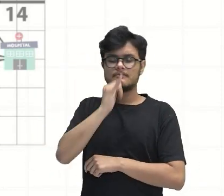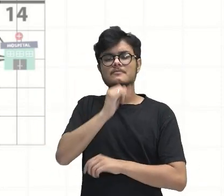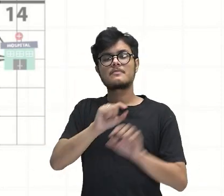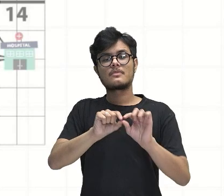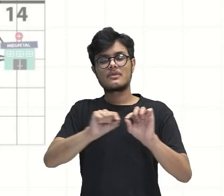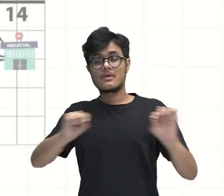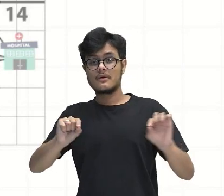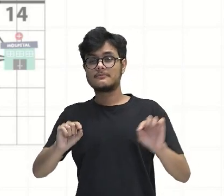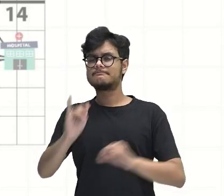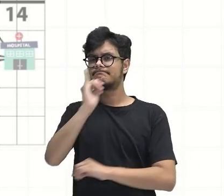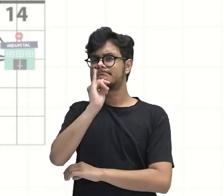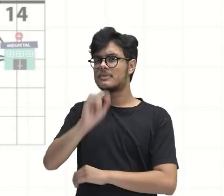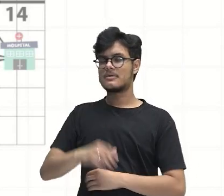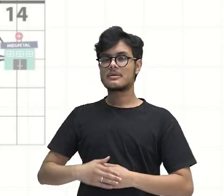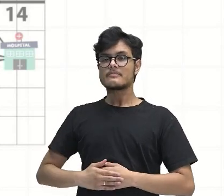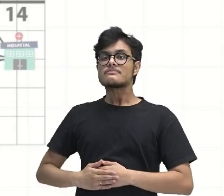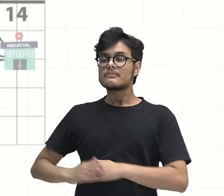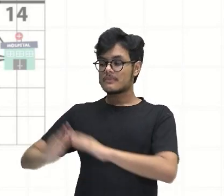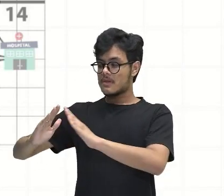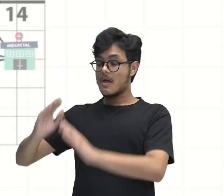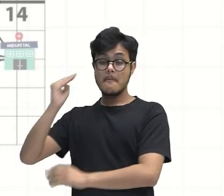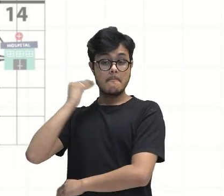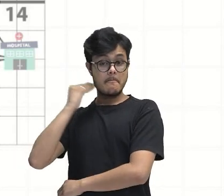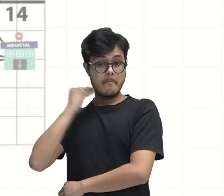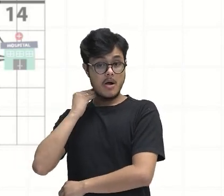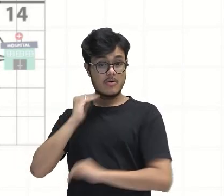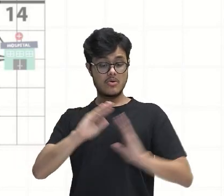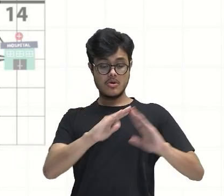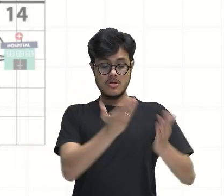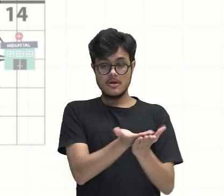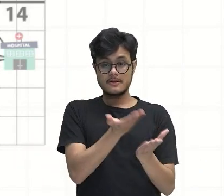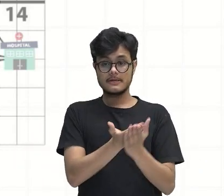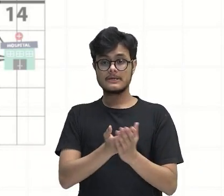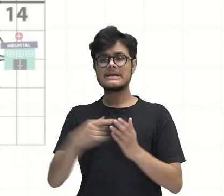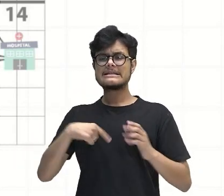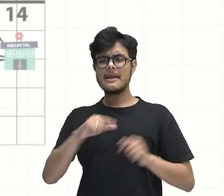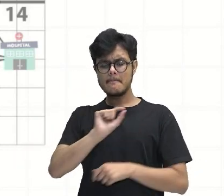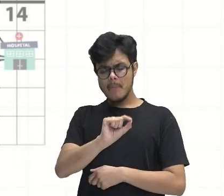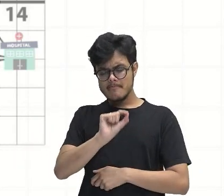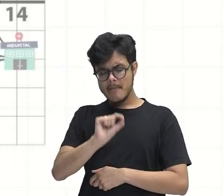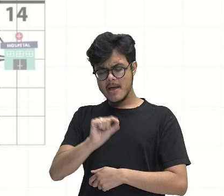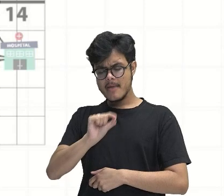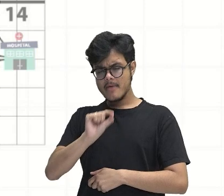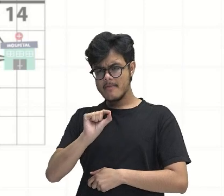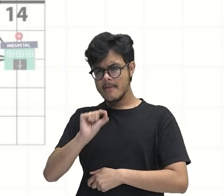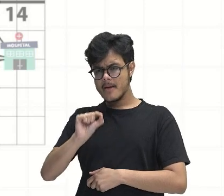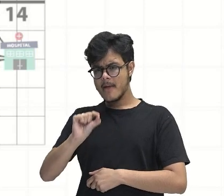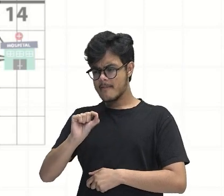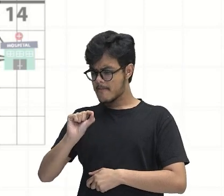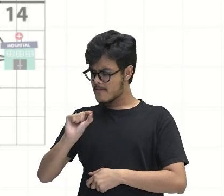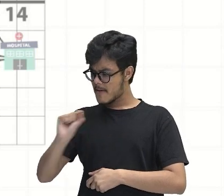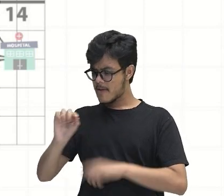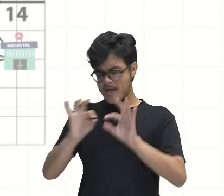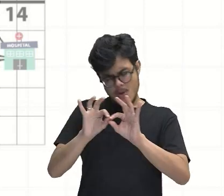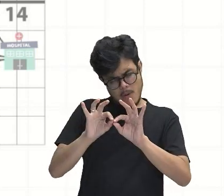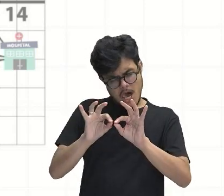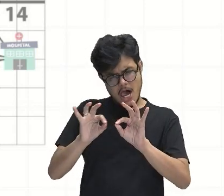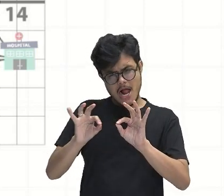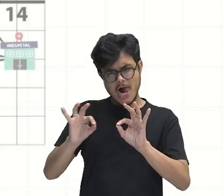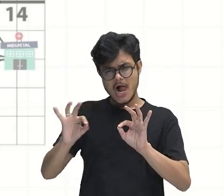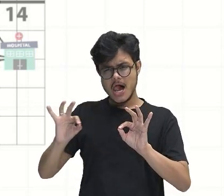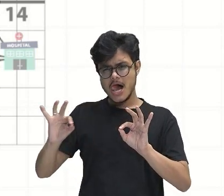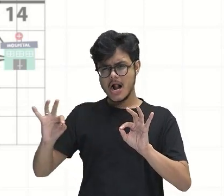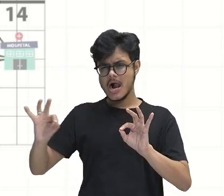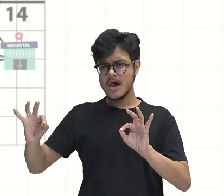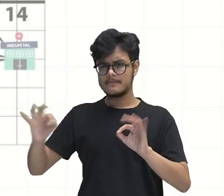o banco e a escola, eu vou ter aqui uma infinidade de pontos. Isso vai para o infinito. Então,